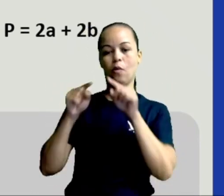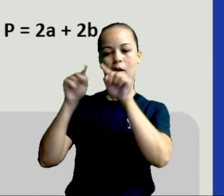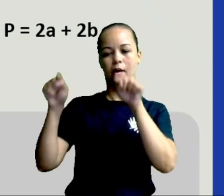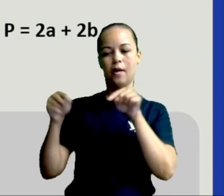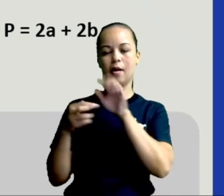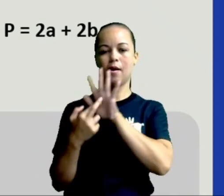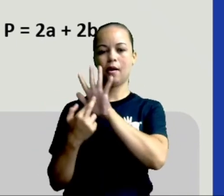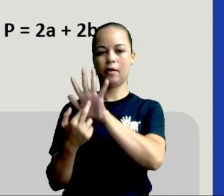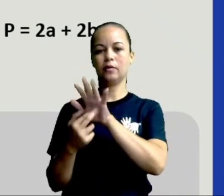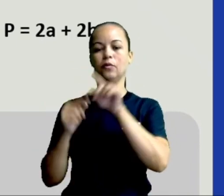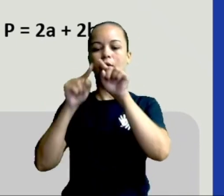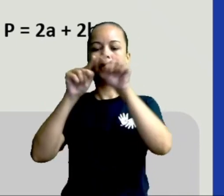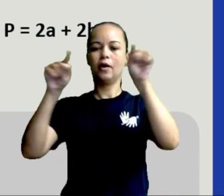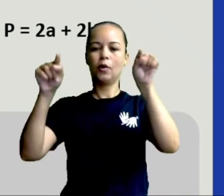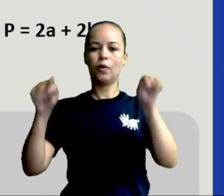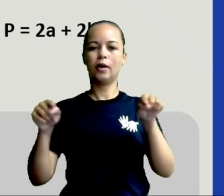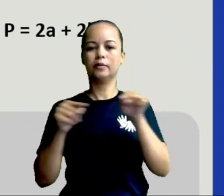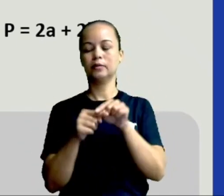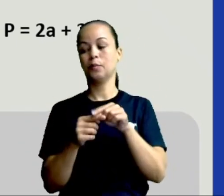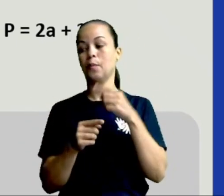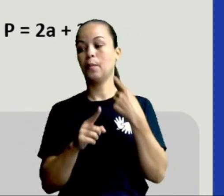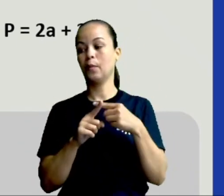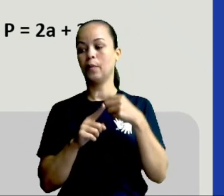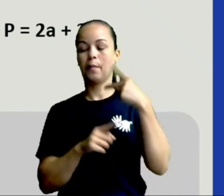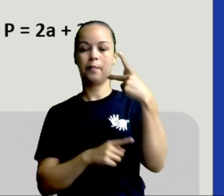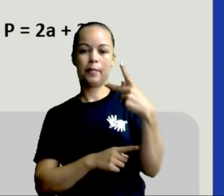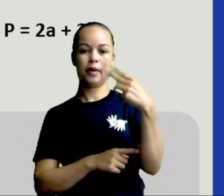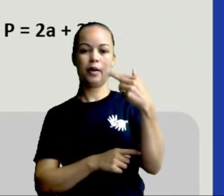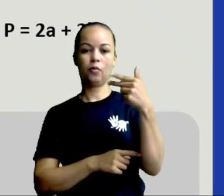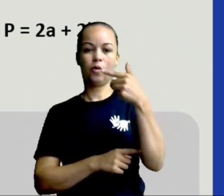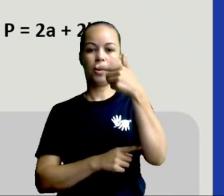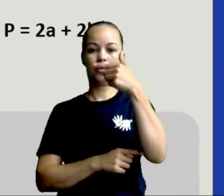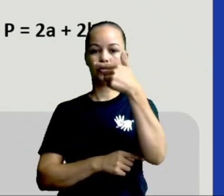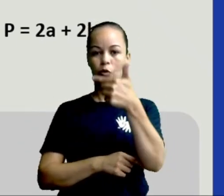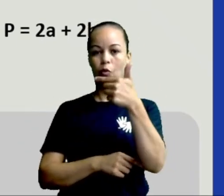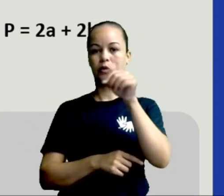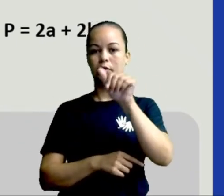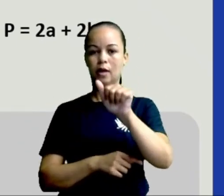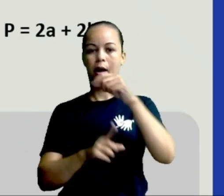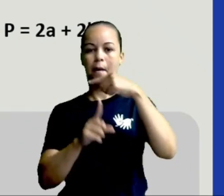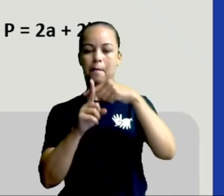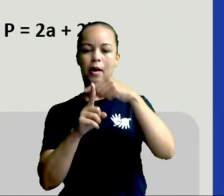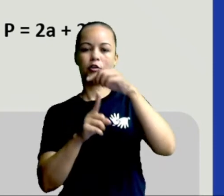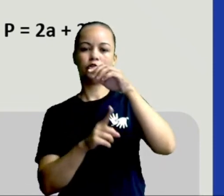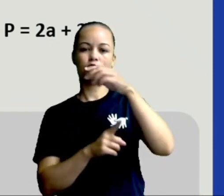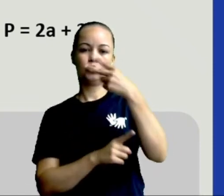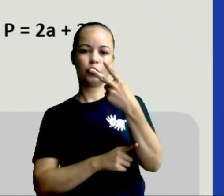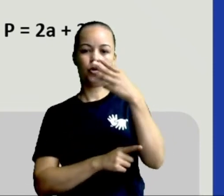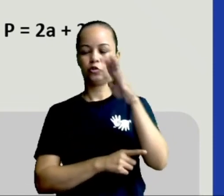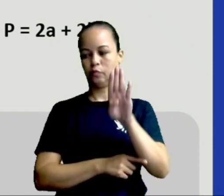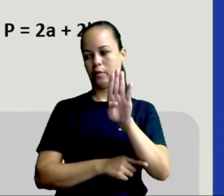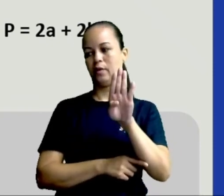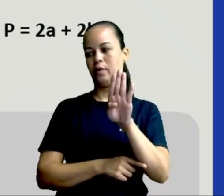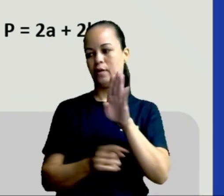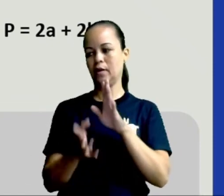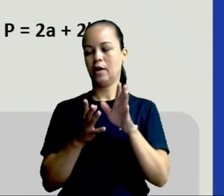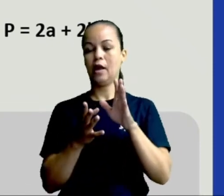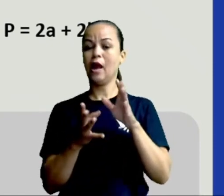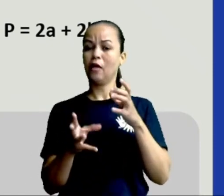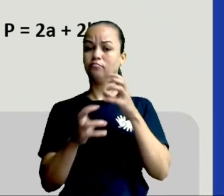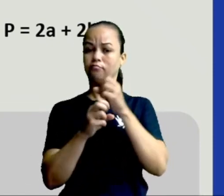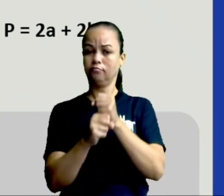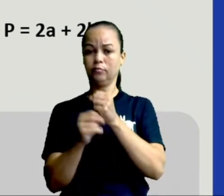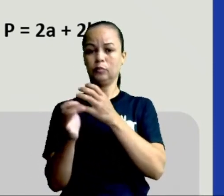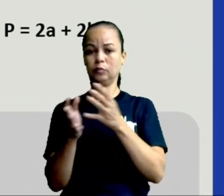representação, o retângulo. Por que P igual a 2A mais 2B? Porque eu vou multiplicar o valor do A aí, que é igual, o